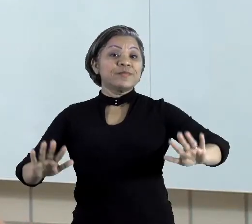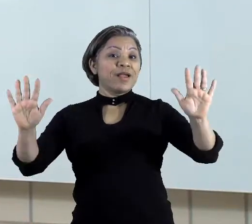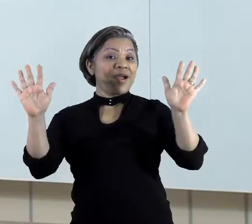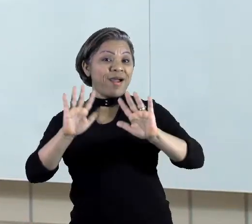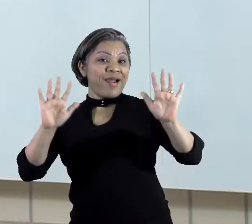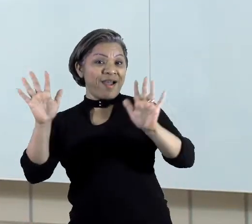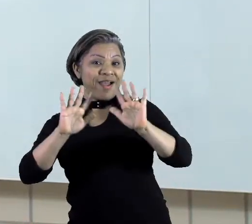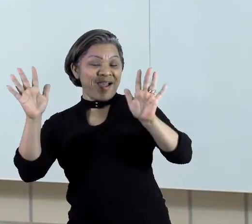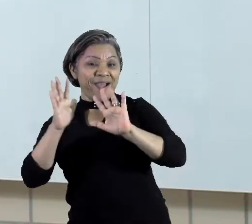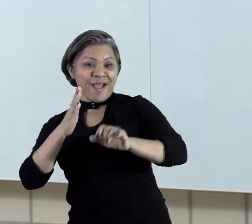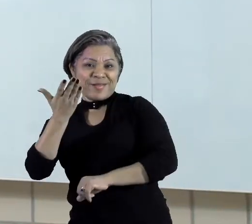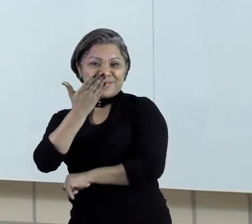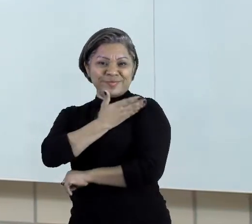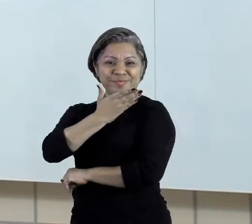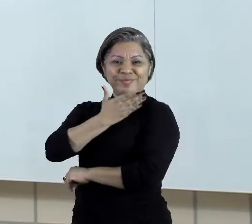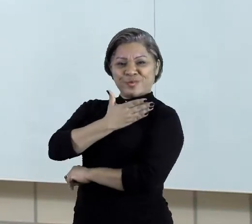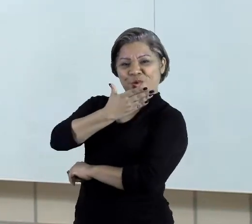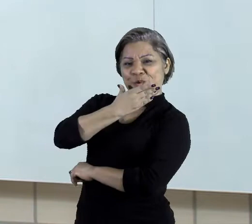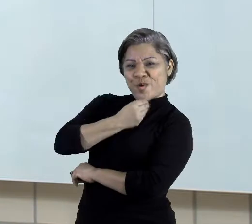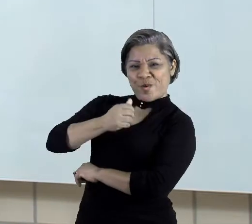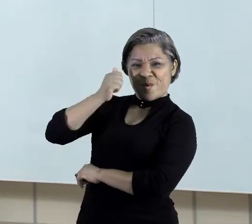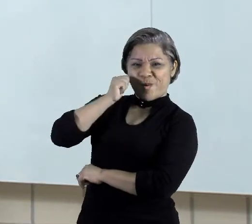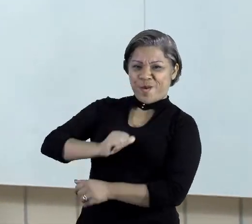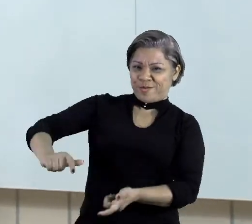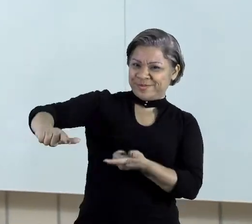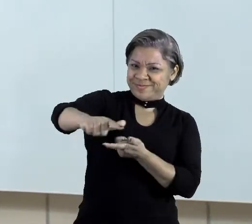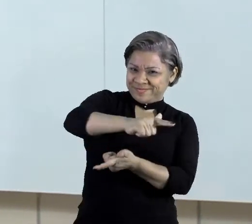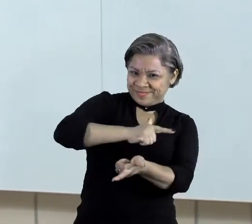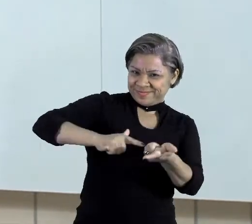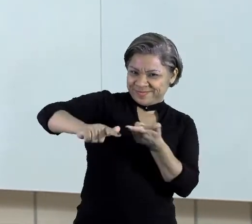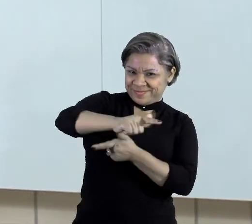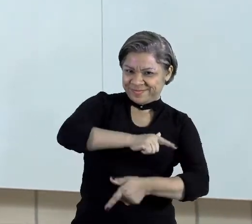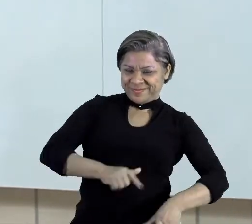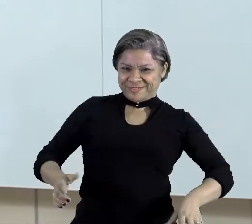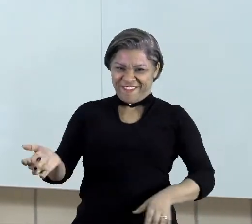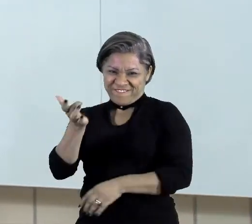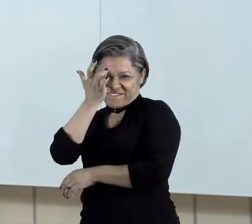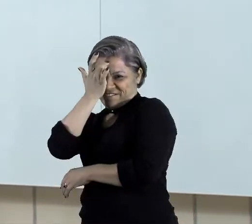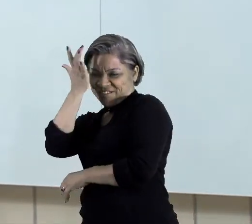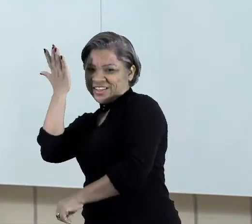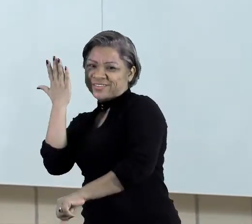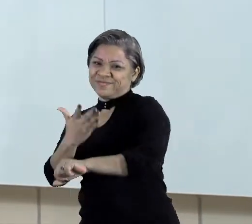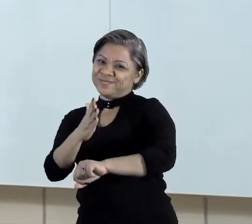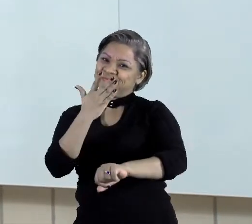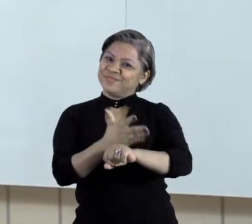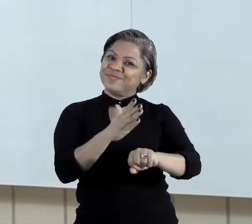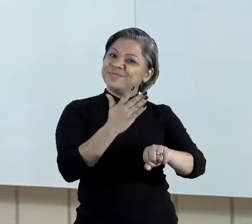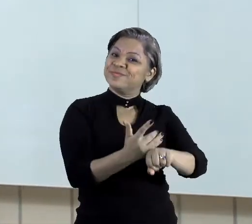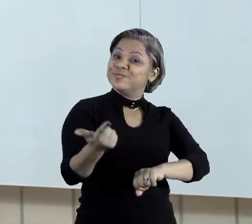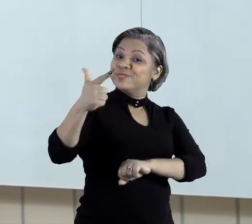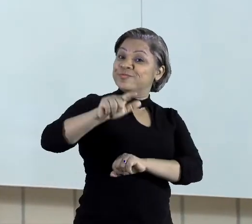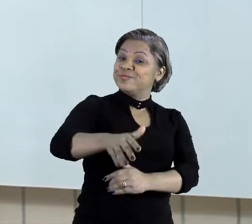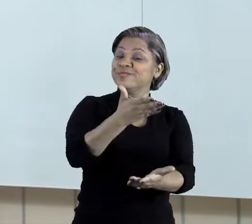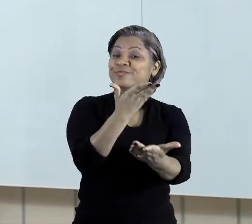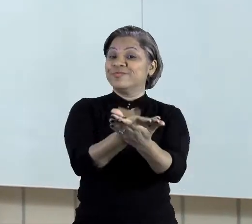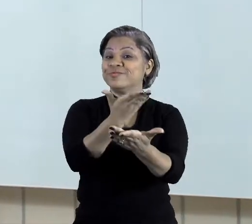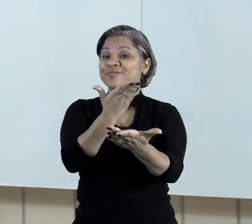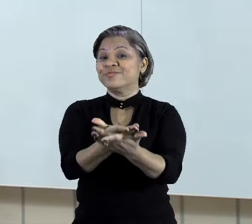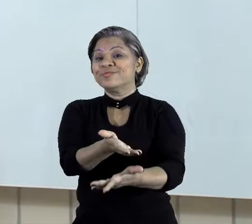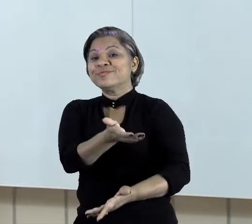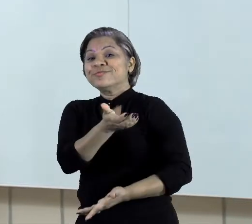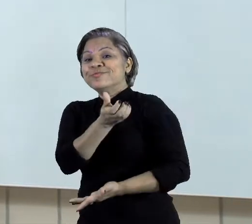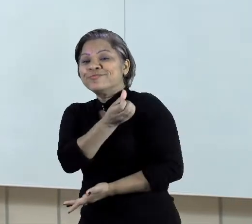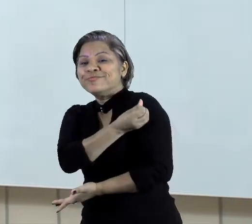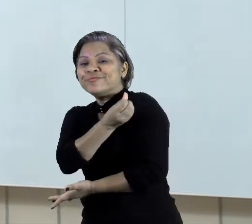meus amigos, minhas amigas da Geografia Descomplicada, na prática para mais uma aula do 6º